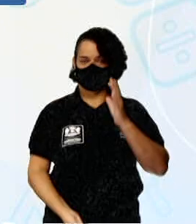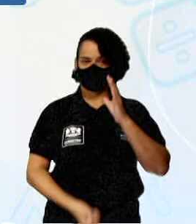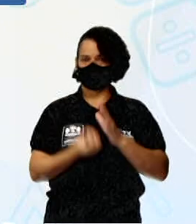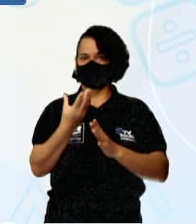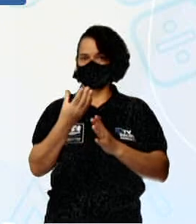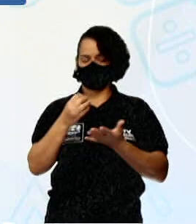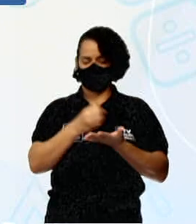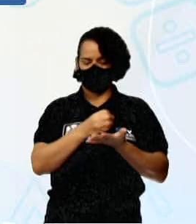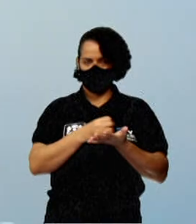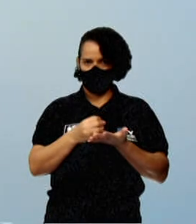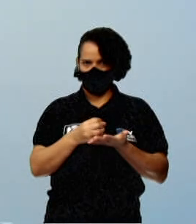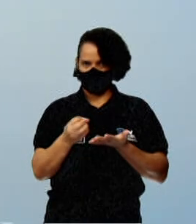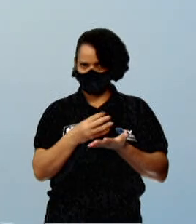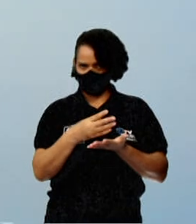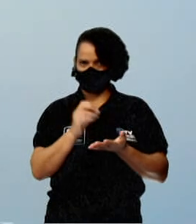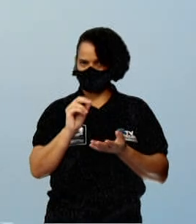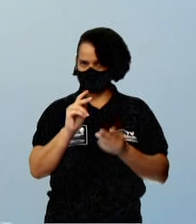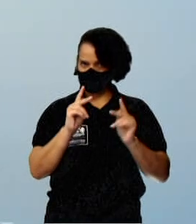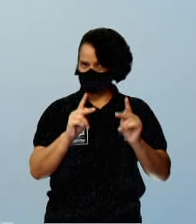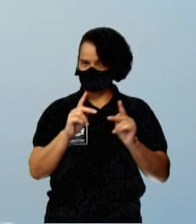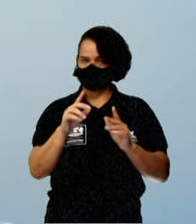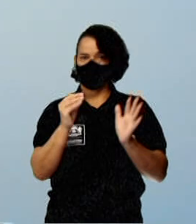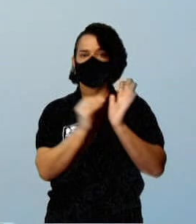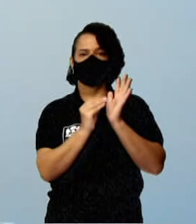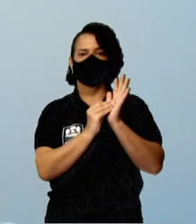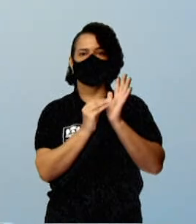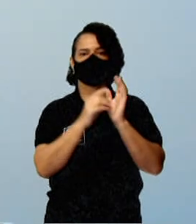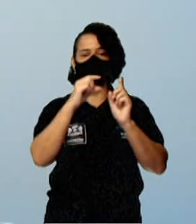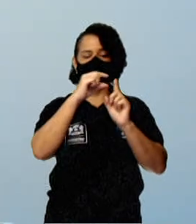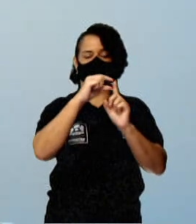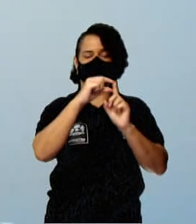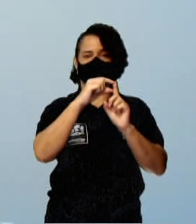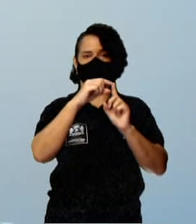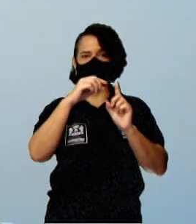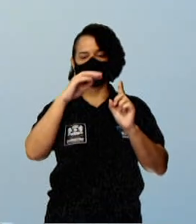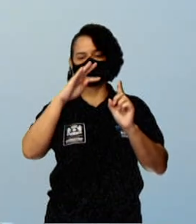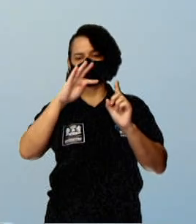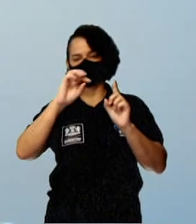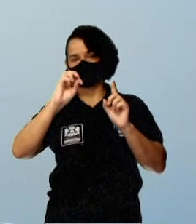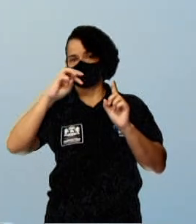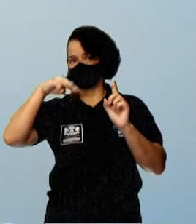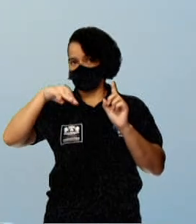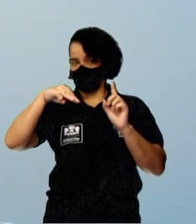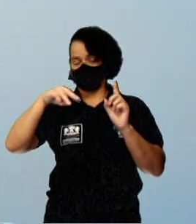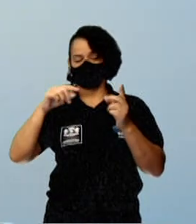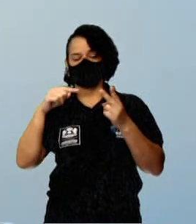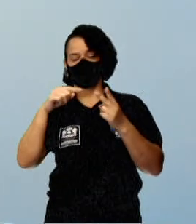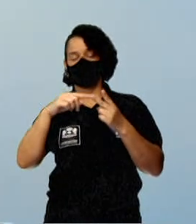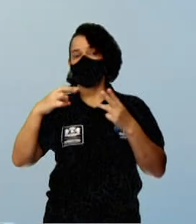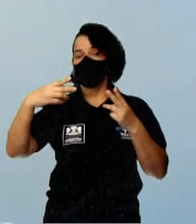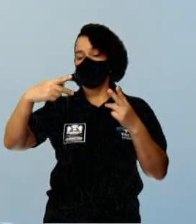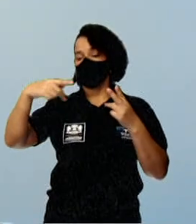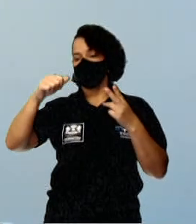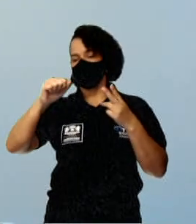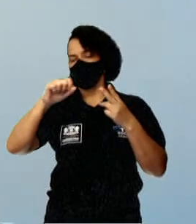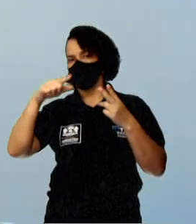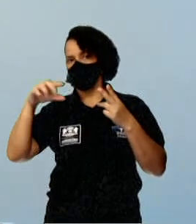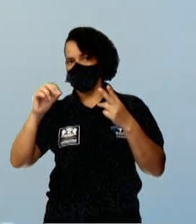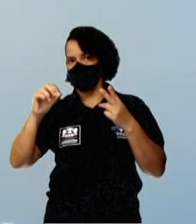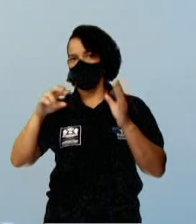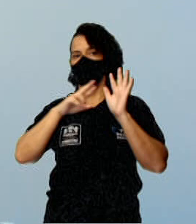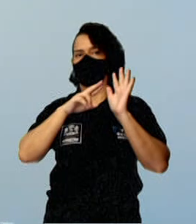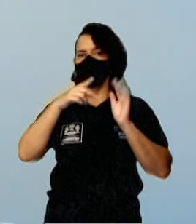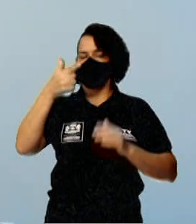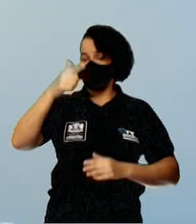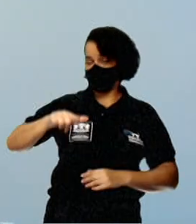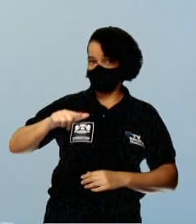certo? Eu coloquei a palavra tem e pão, repeti a figura com a